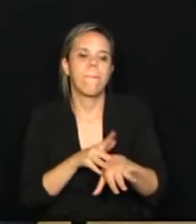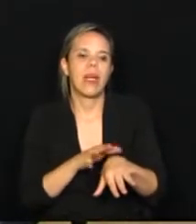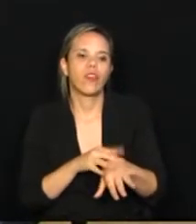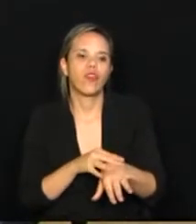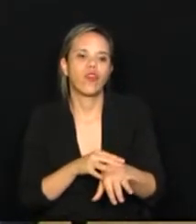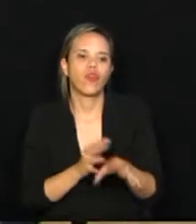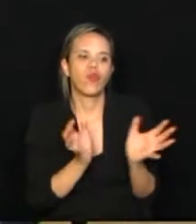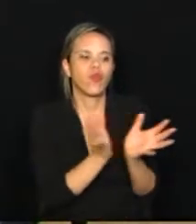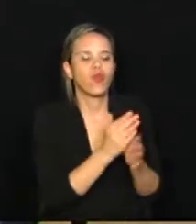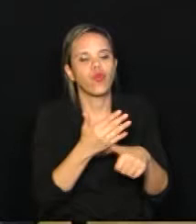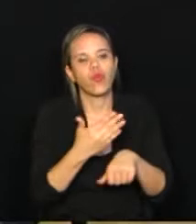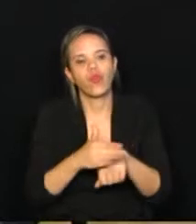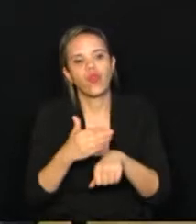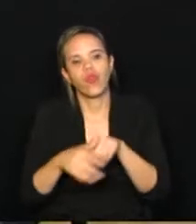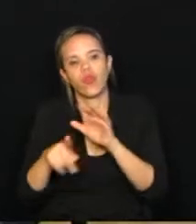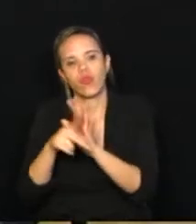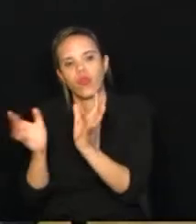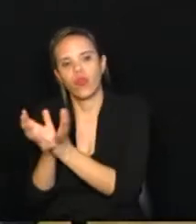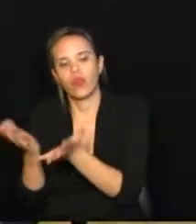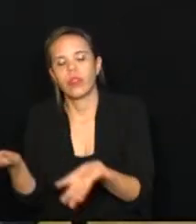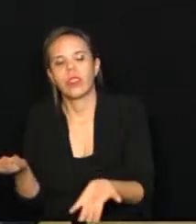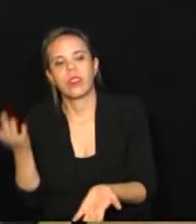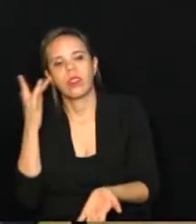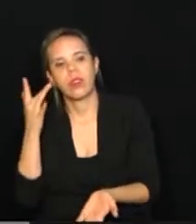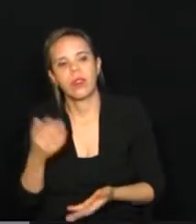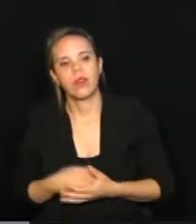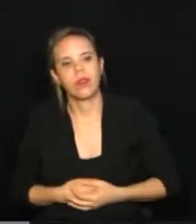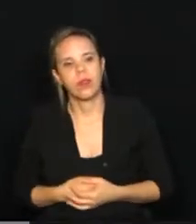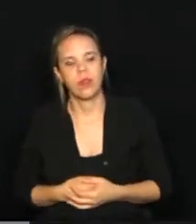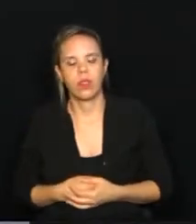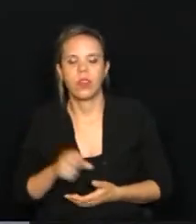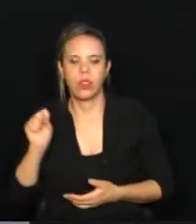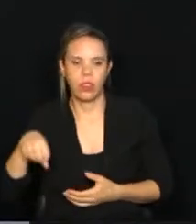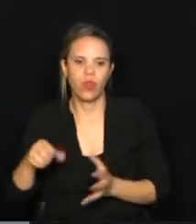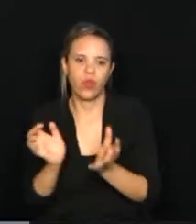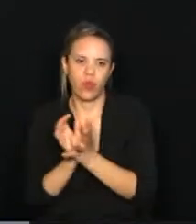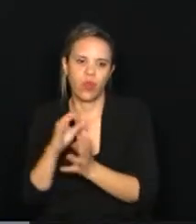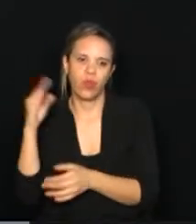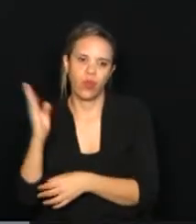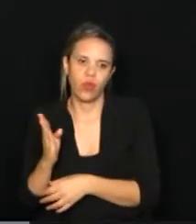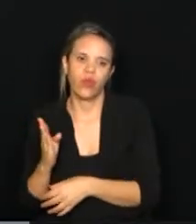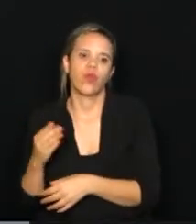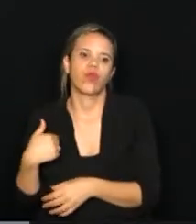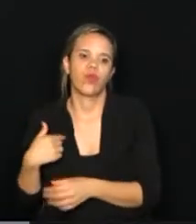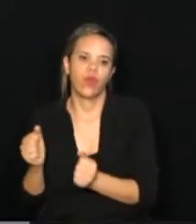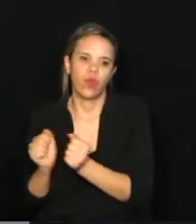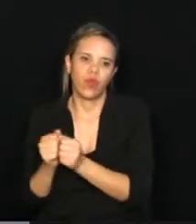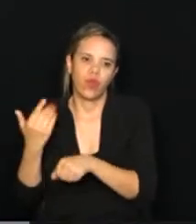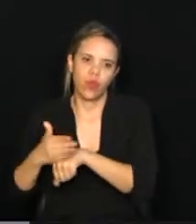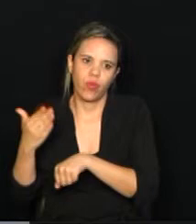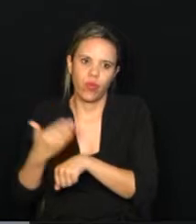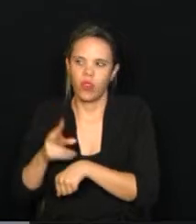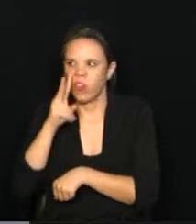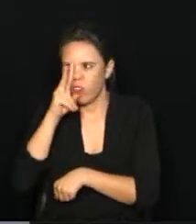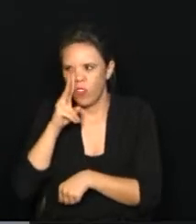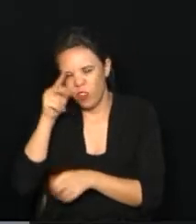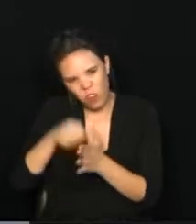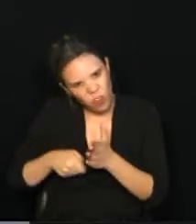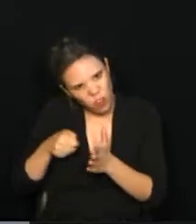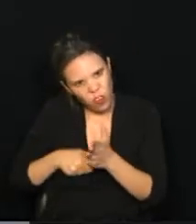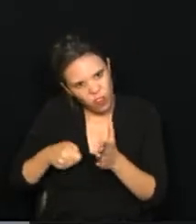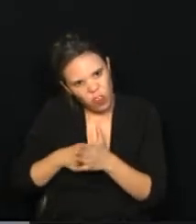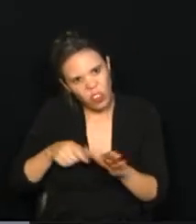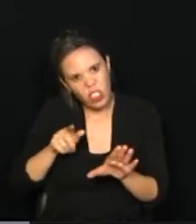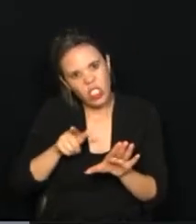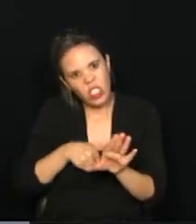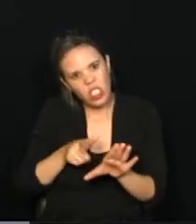foi em treinamento com a própria seleção? Foi com a seleção mesmo, foi com a seleção. Os treinos estavam muito intensos e quando eu torci eu